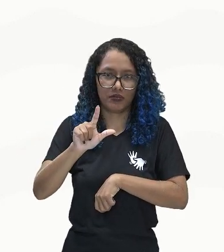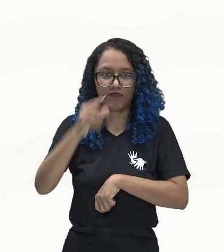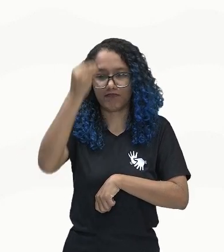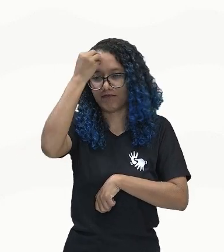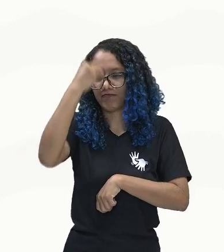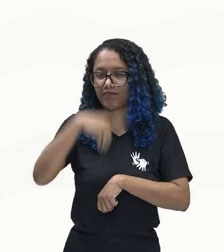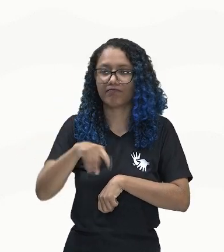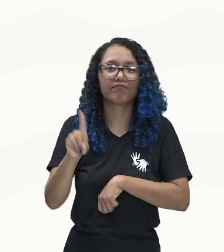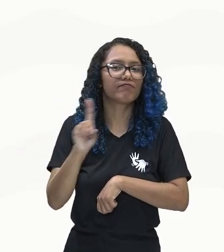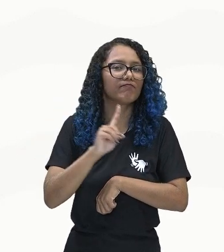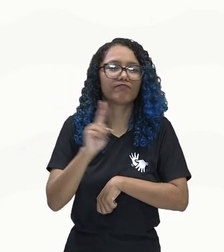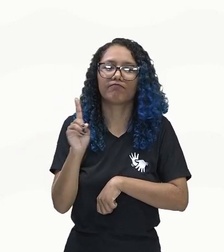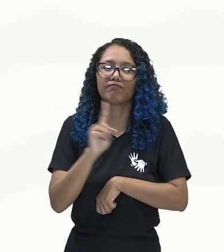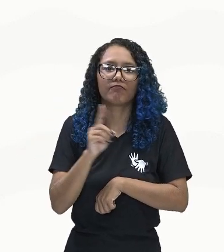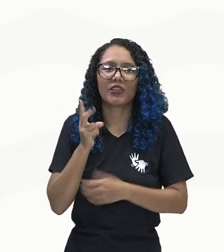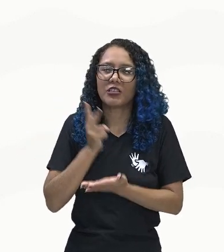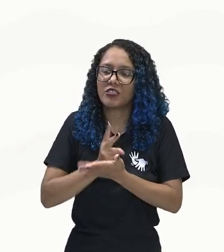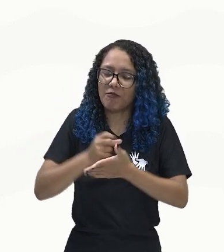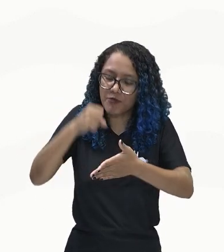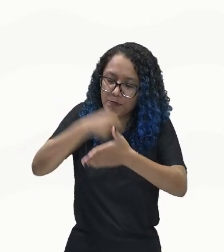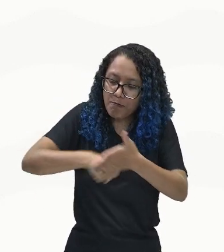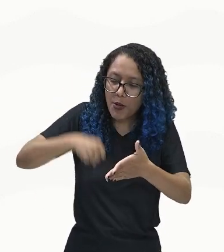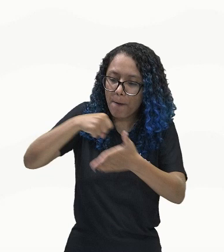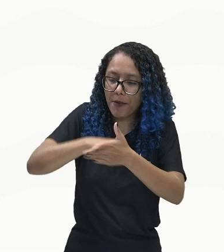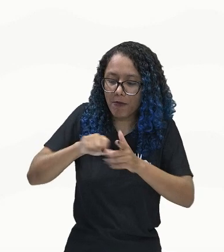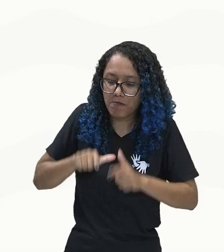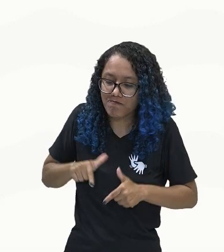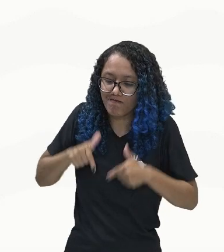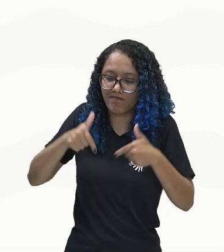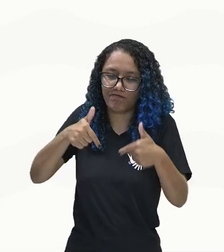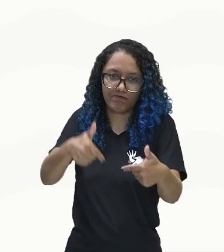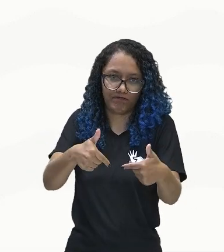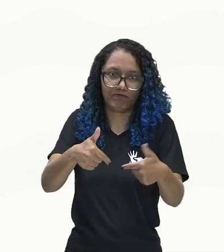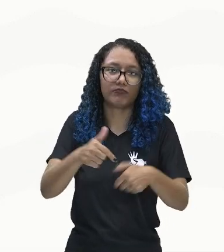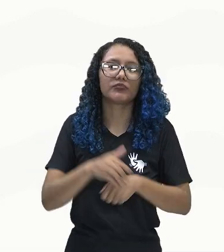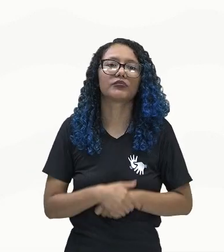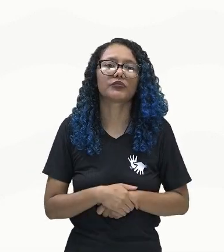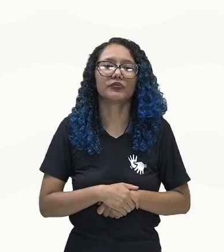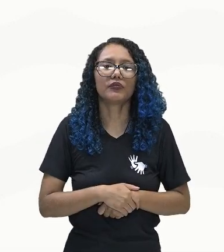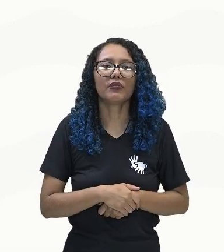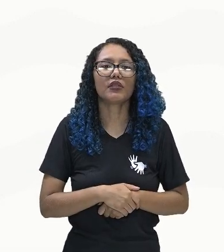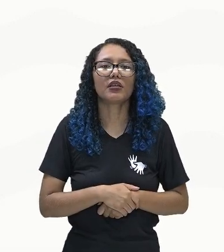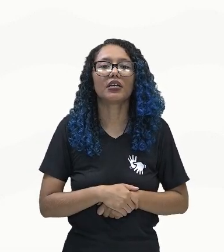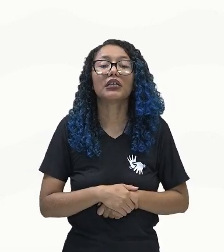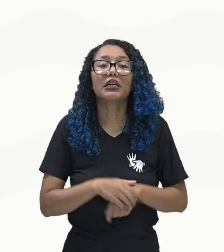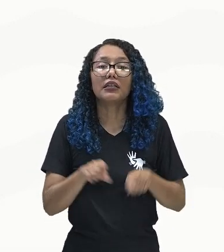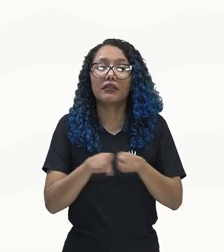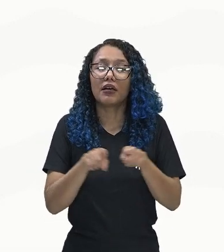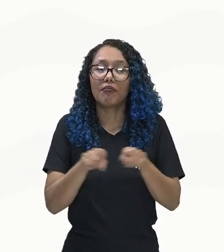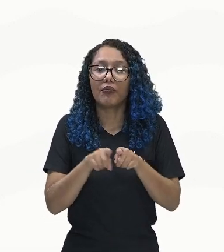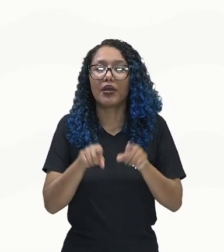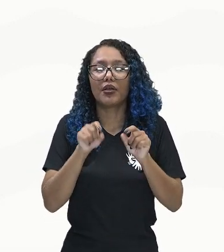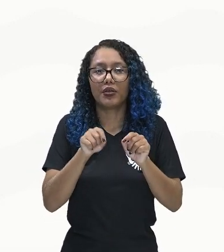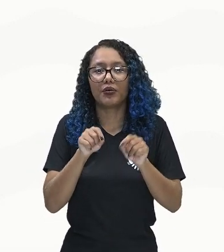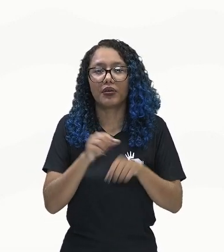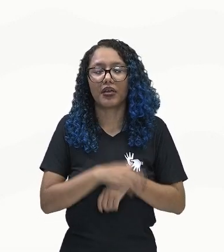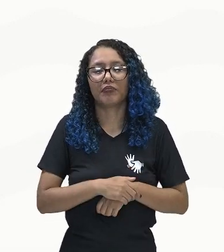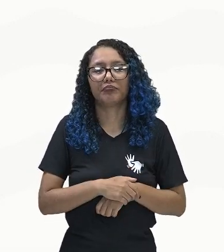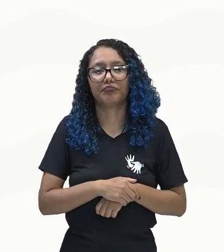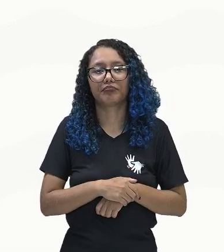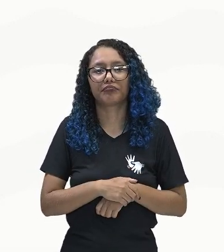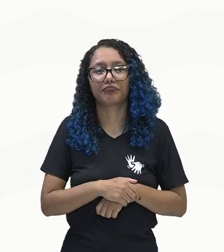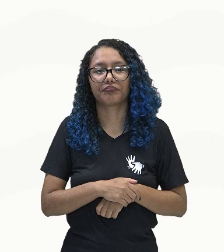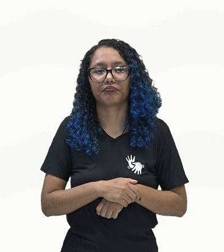desistir, sempre persistir. Ser transparente com as emoções. Já falamos muito